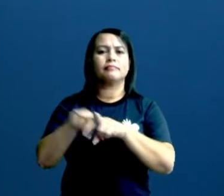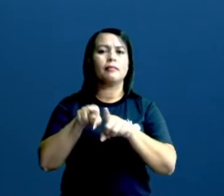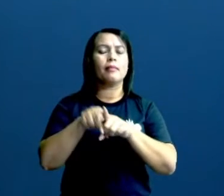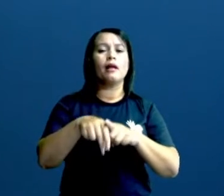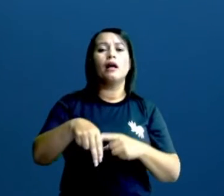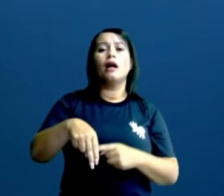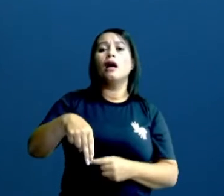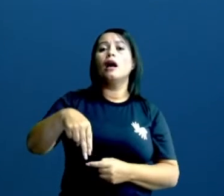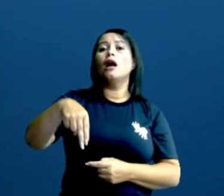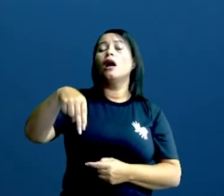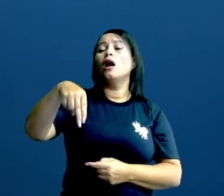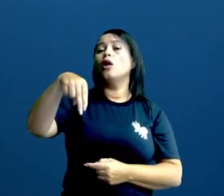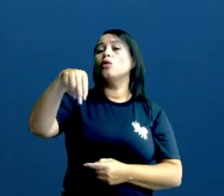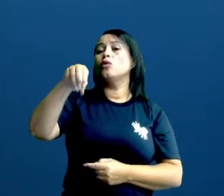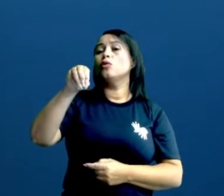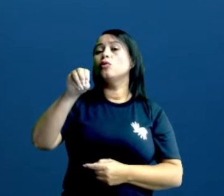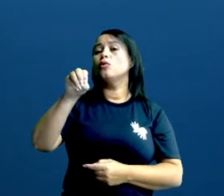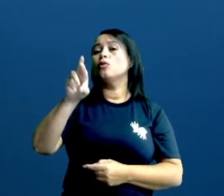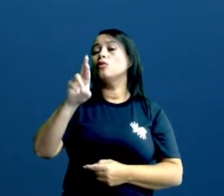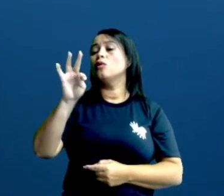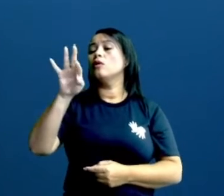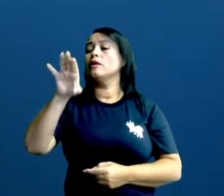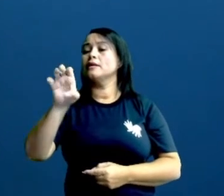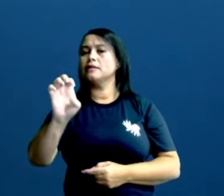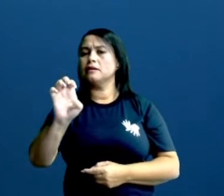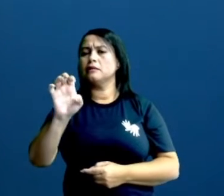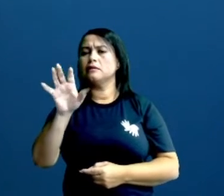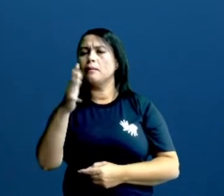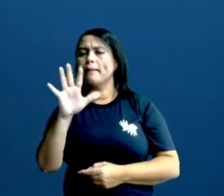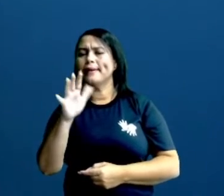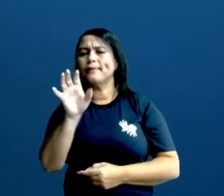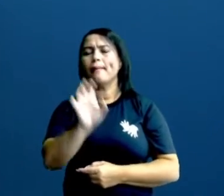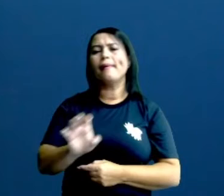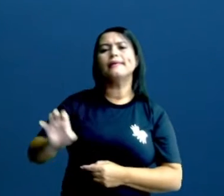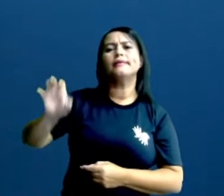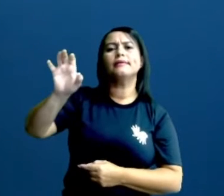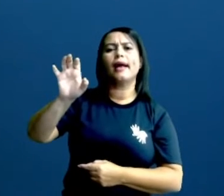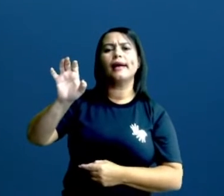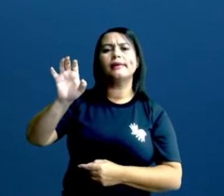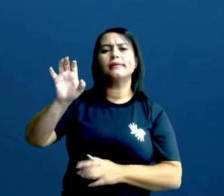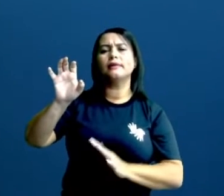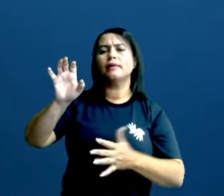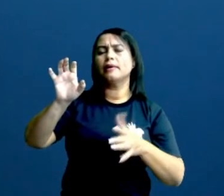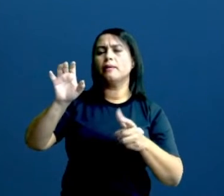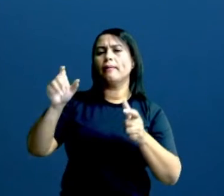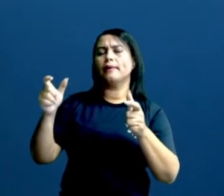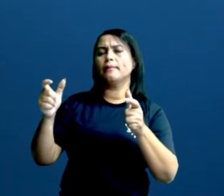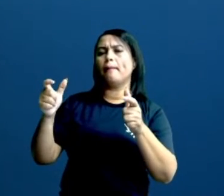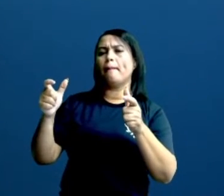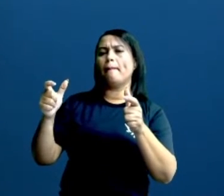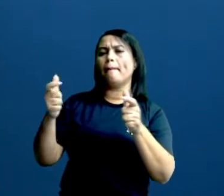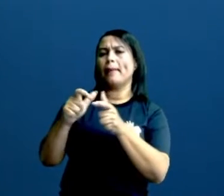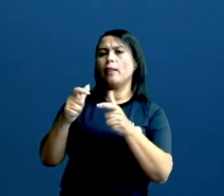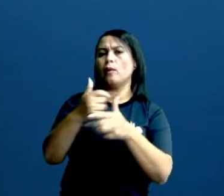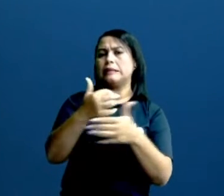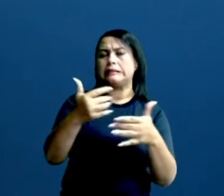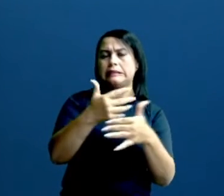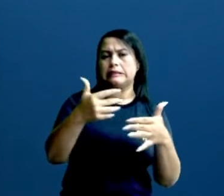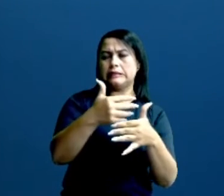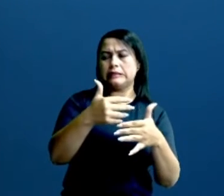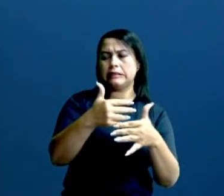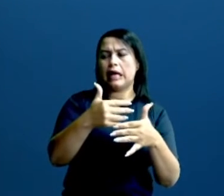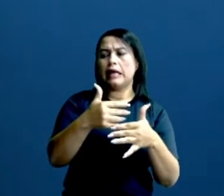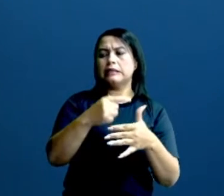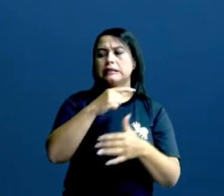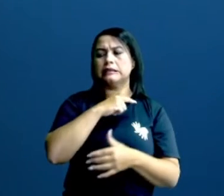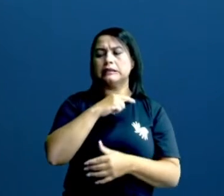gente encontra, né, a segunda, né, menor cidade, vai ser essa região norte,